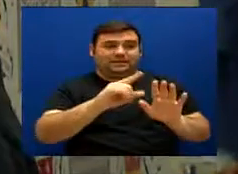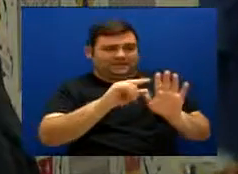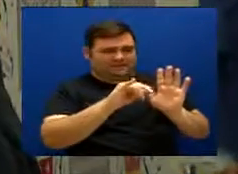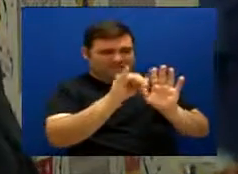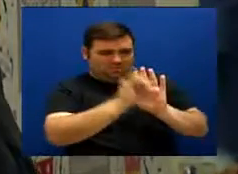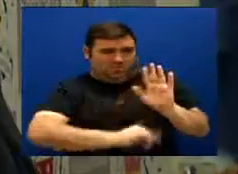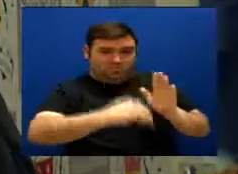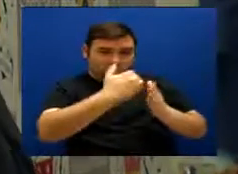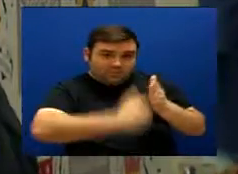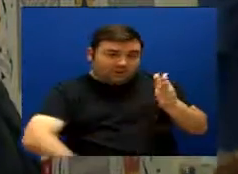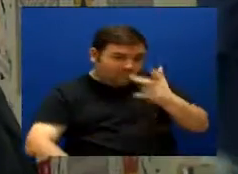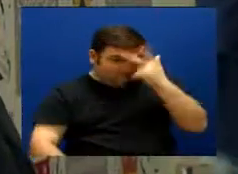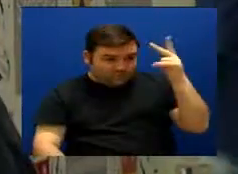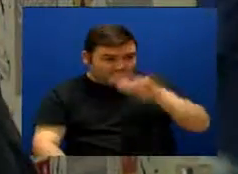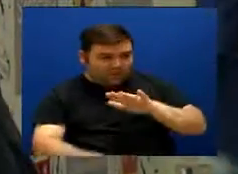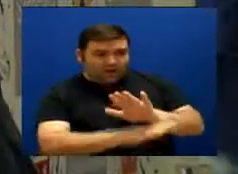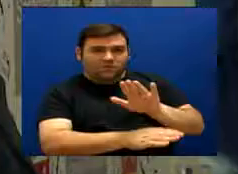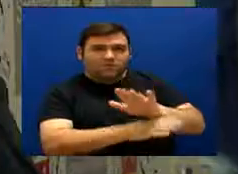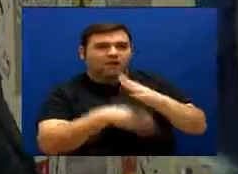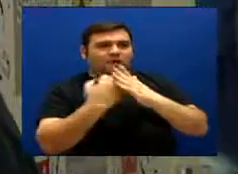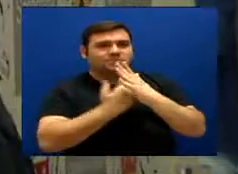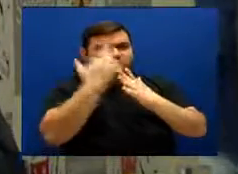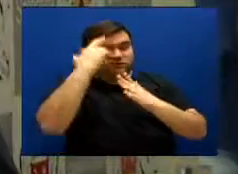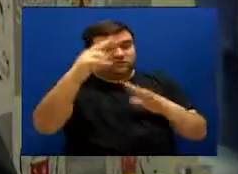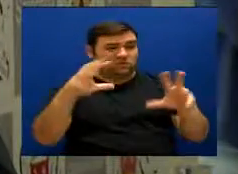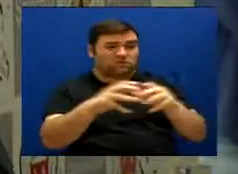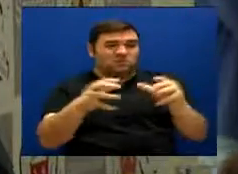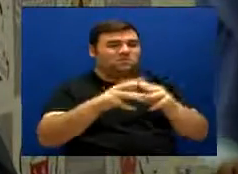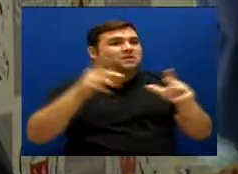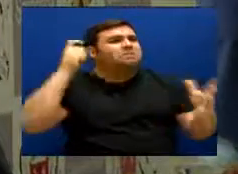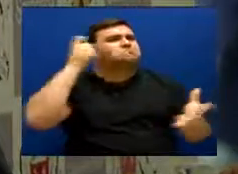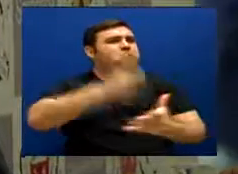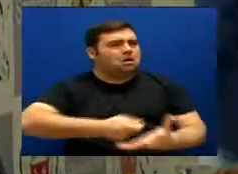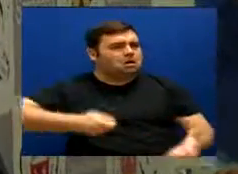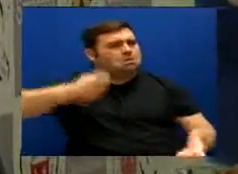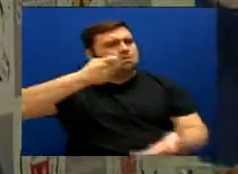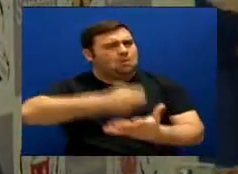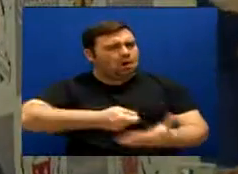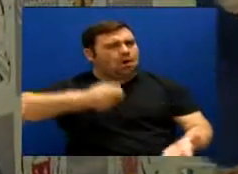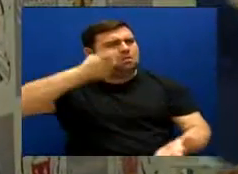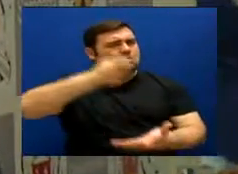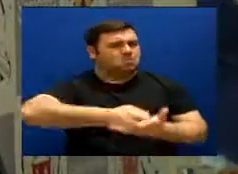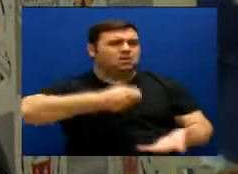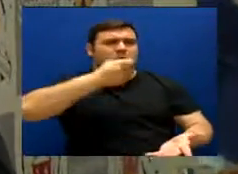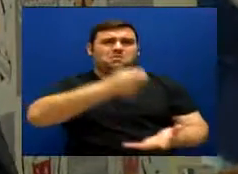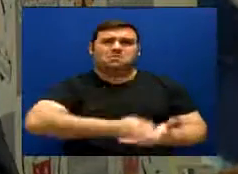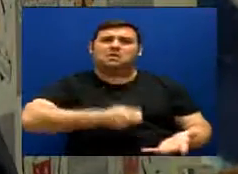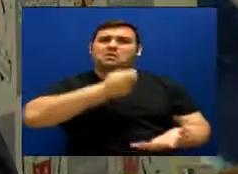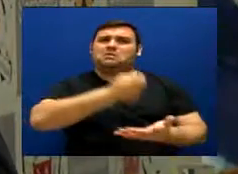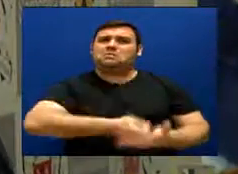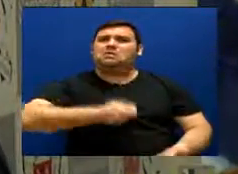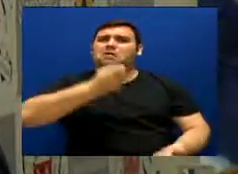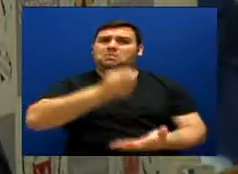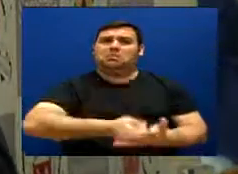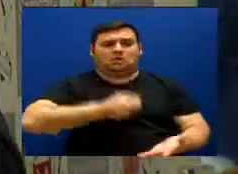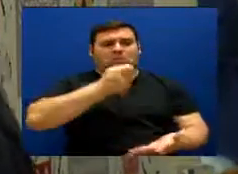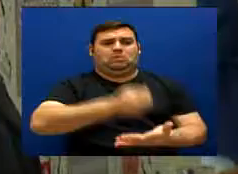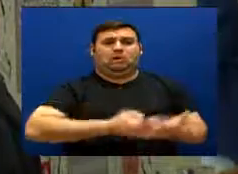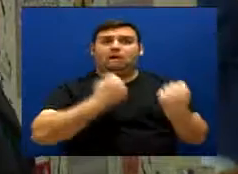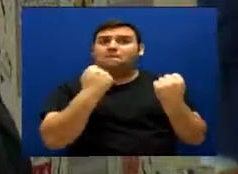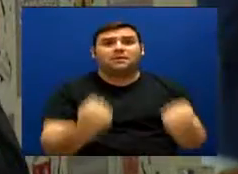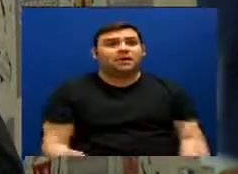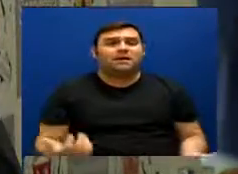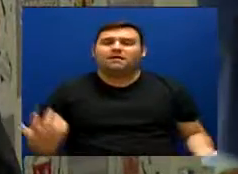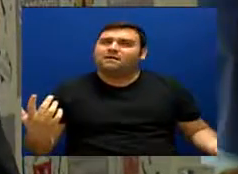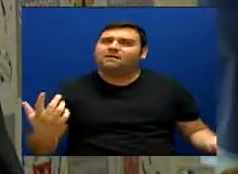fiscal para o povo, para o empresariado que já não aguenta mais de pagar tanto tributo, esse custo Brasil,